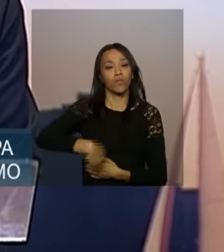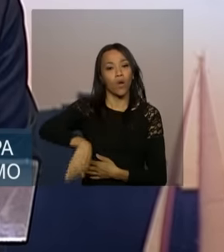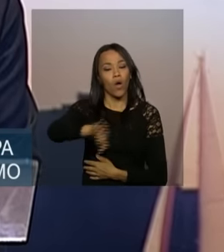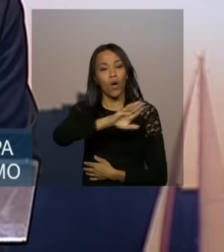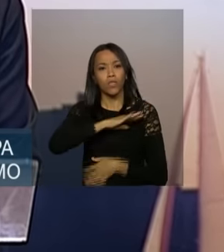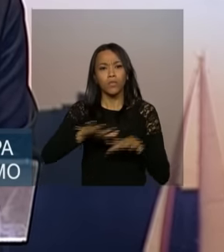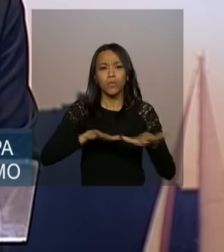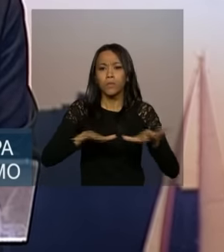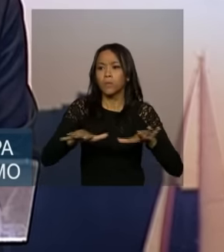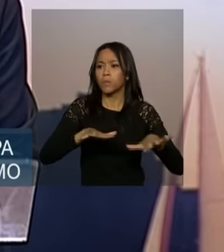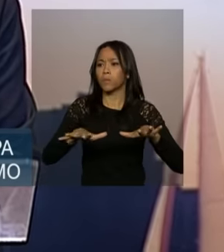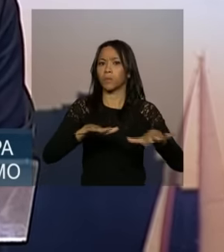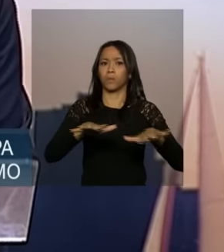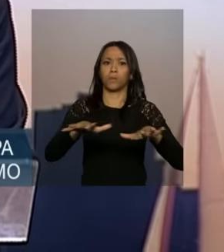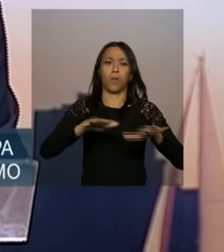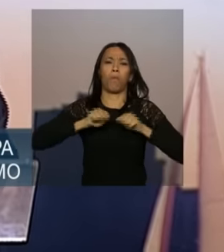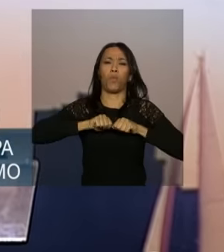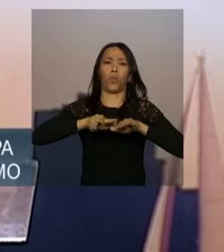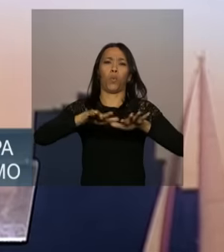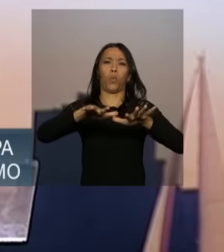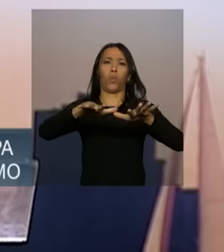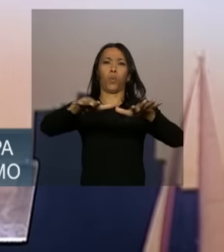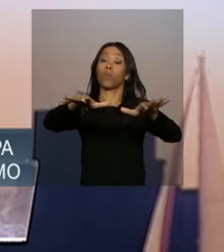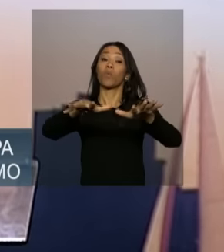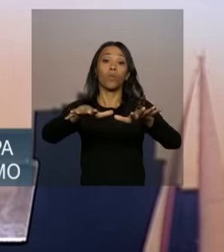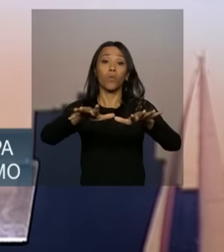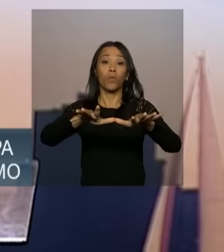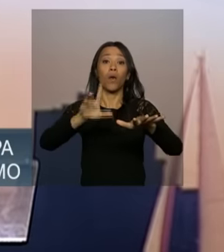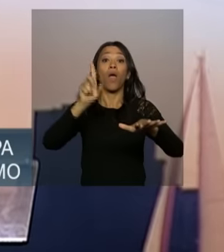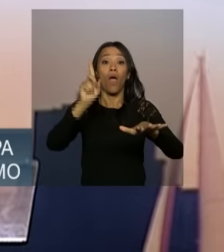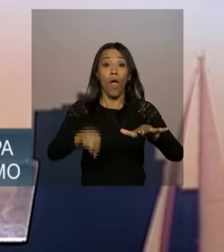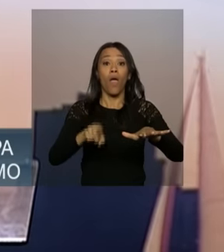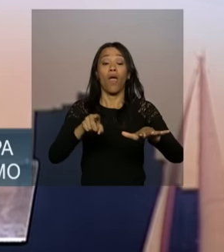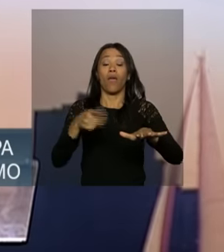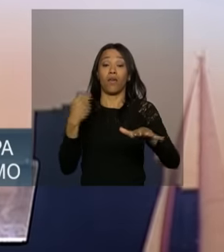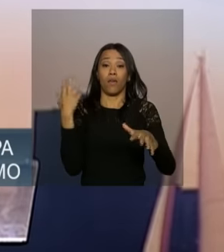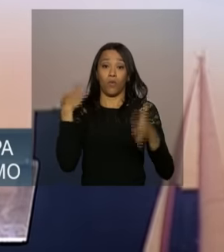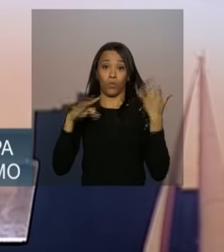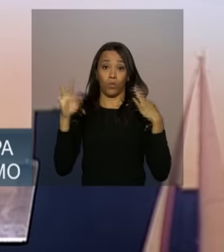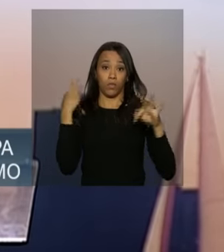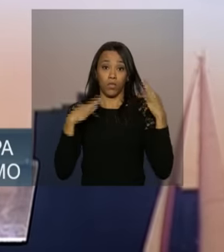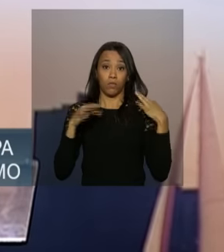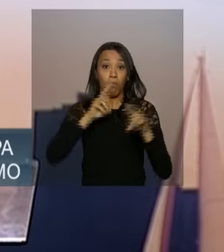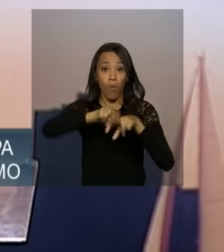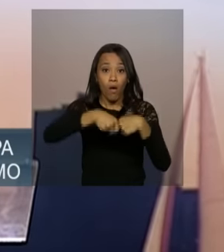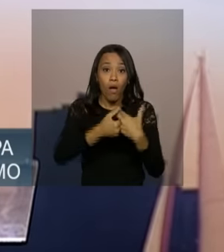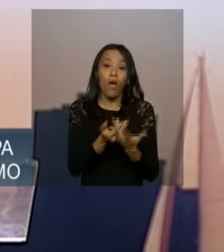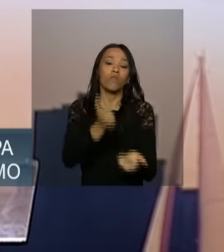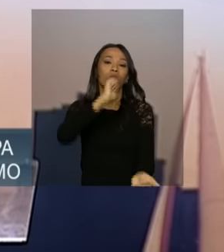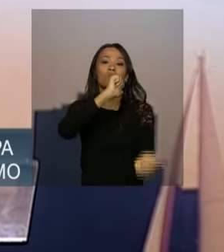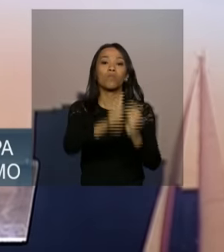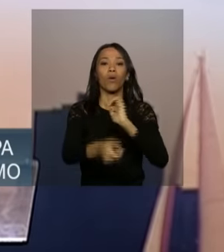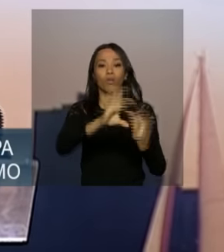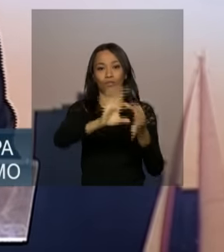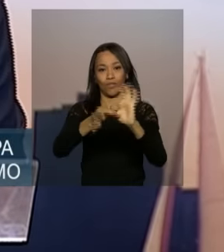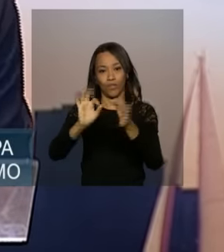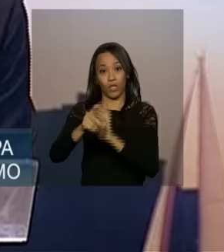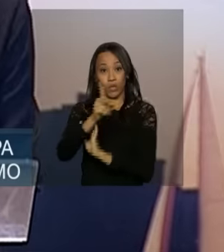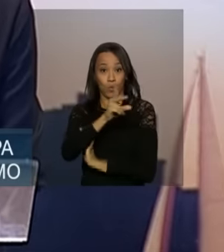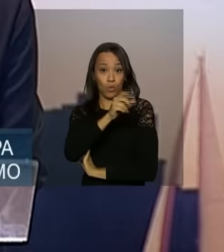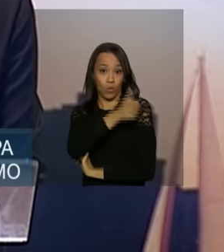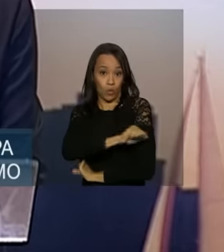como plataforma de expansão do turismo os Jogos Olímpicos Rio 2016. O